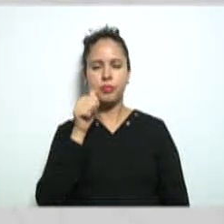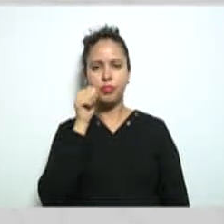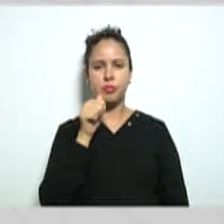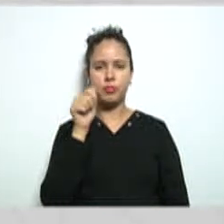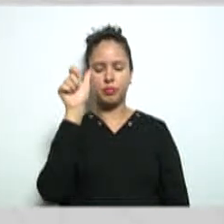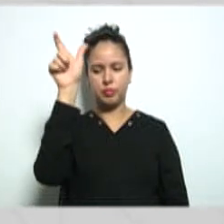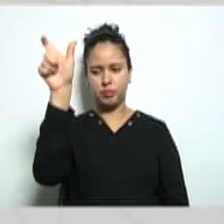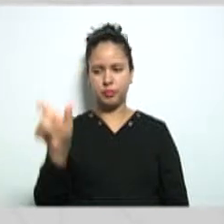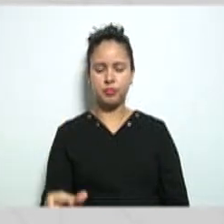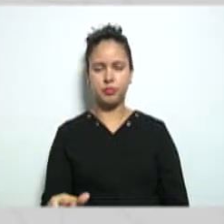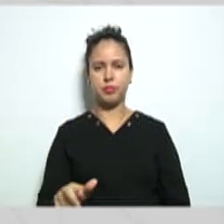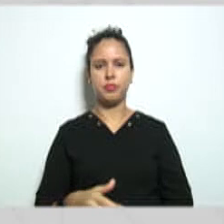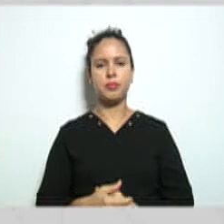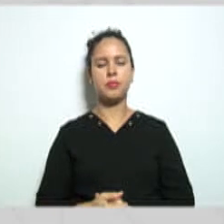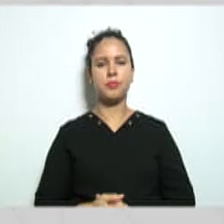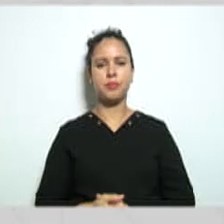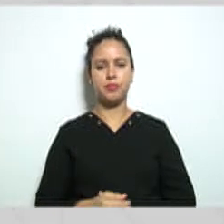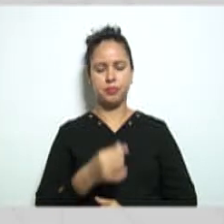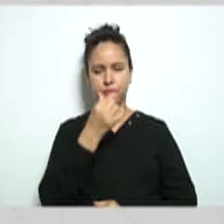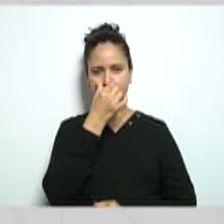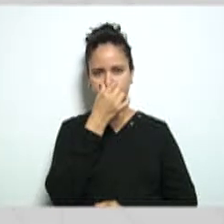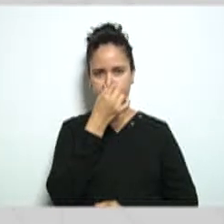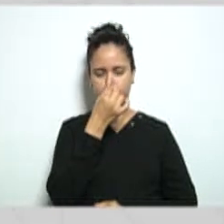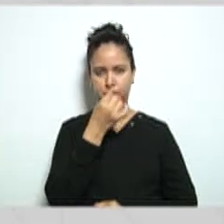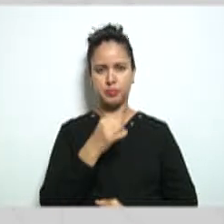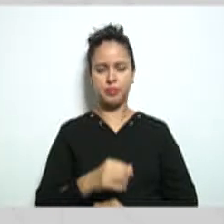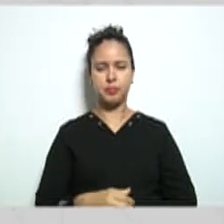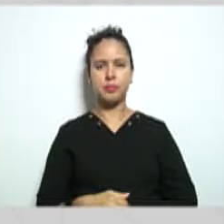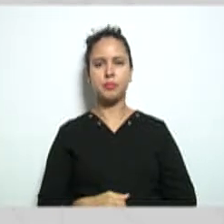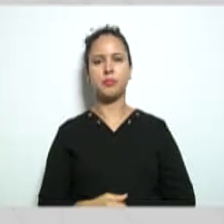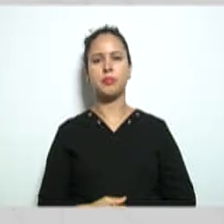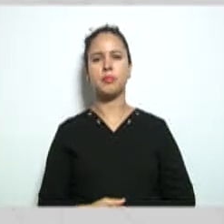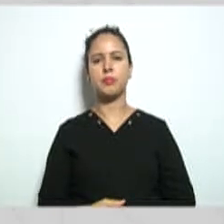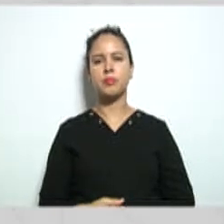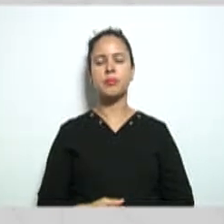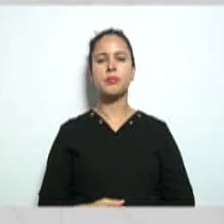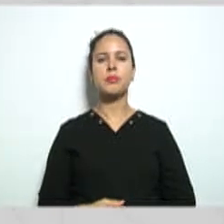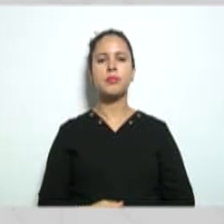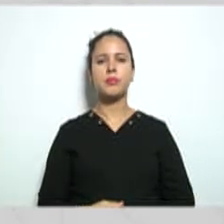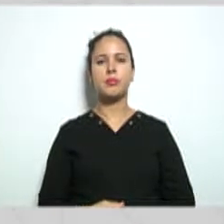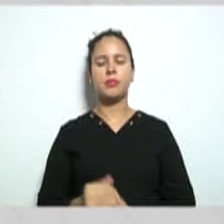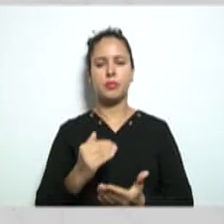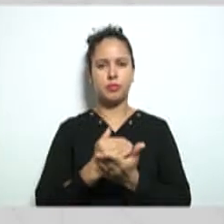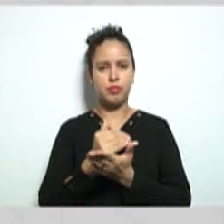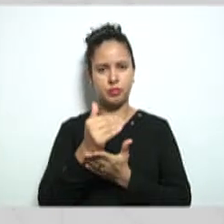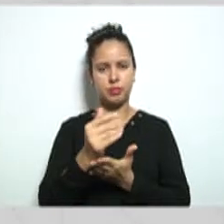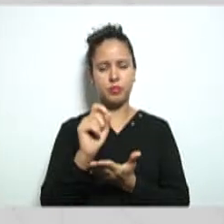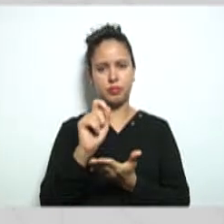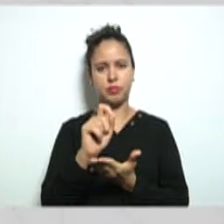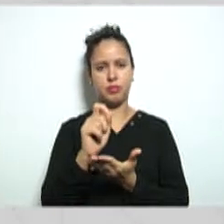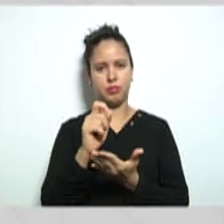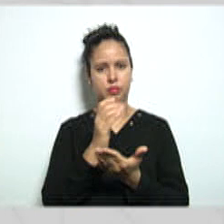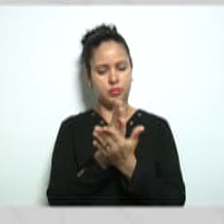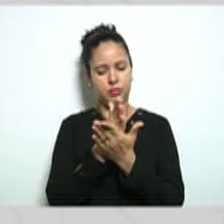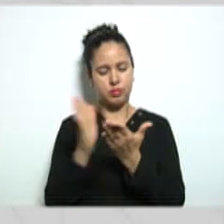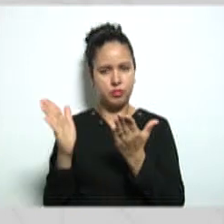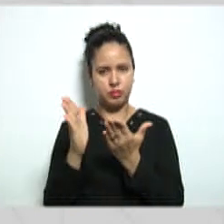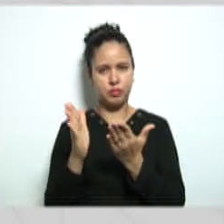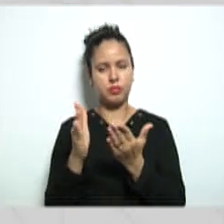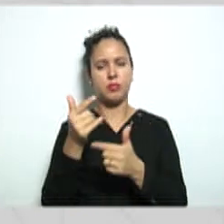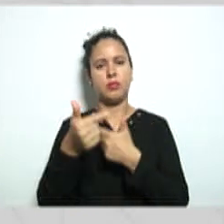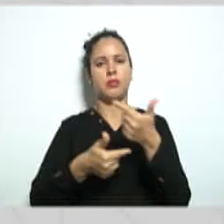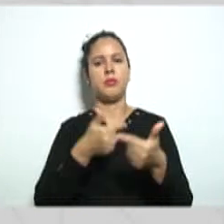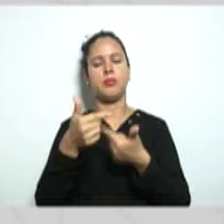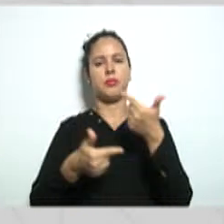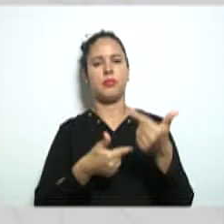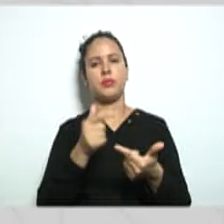mulheres. E isso dá surgimento à segregação ocupacional.